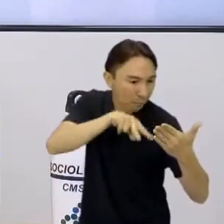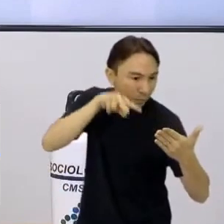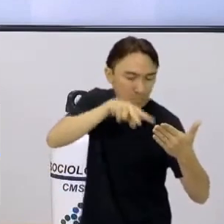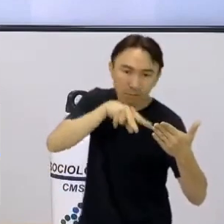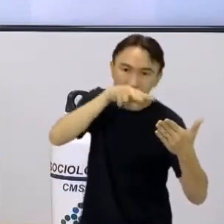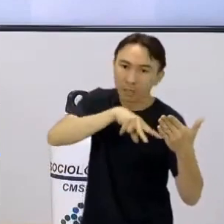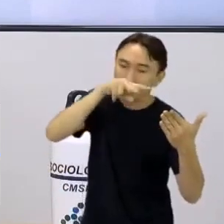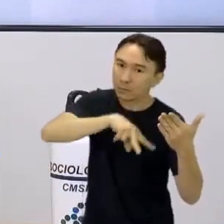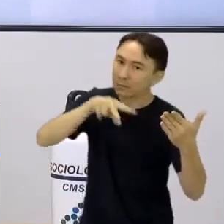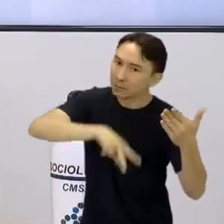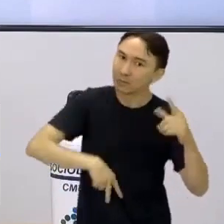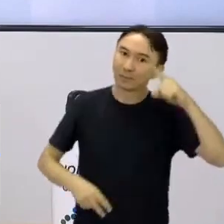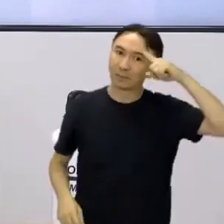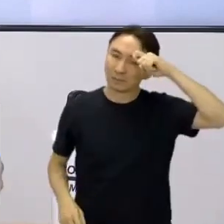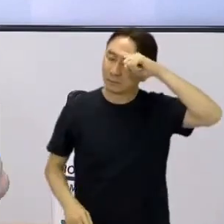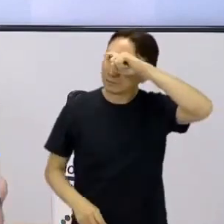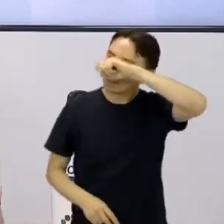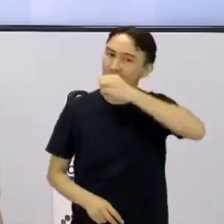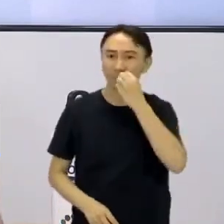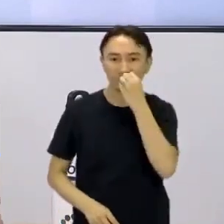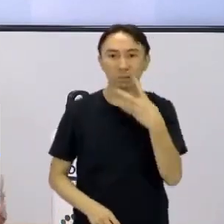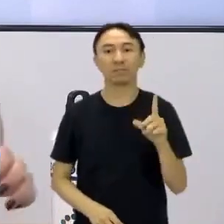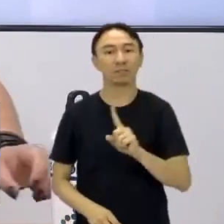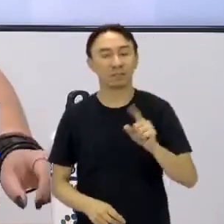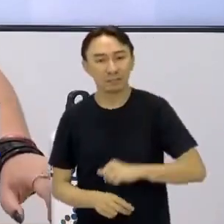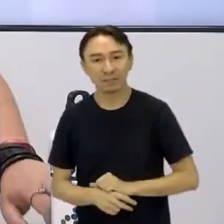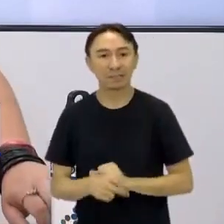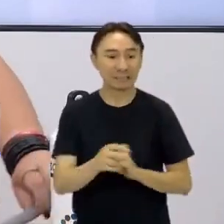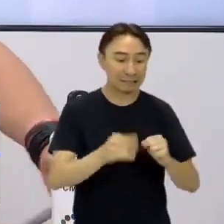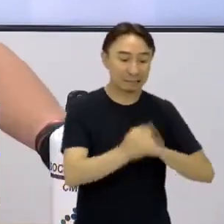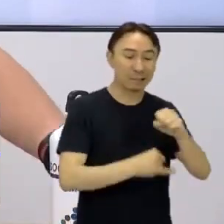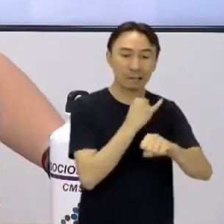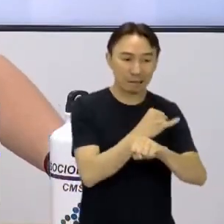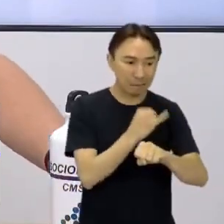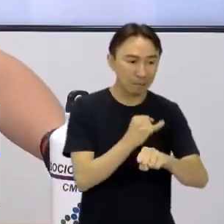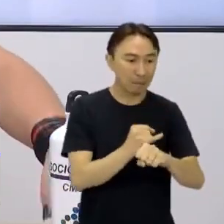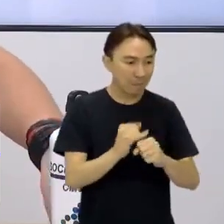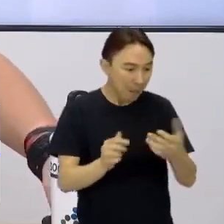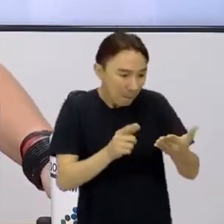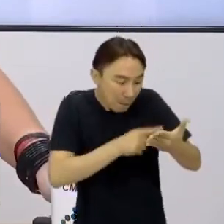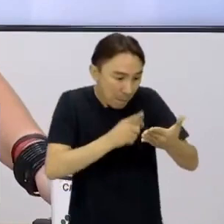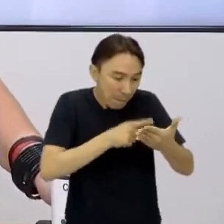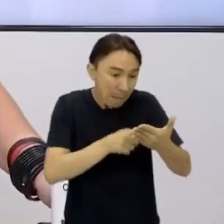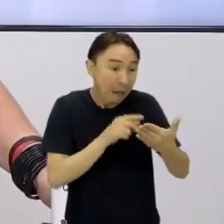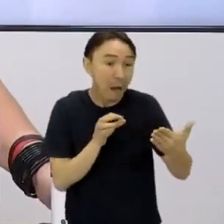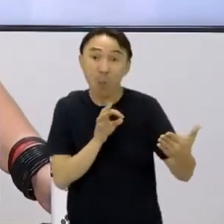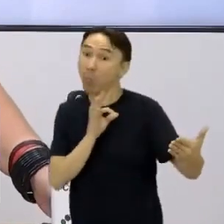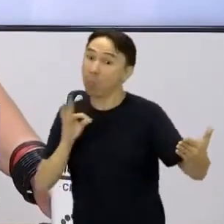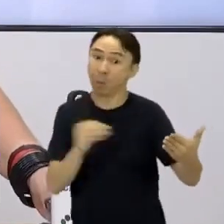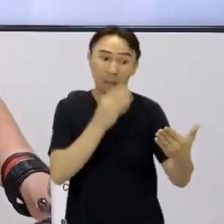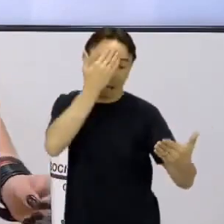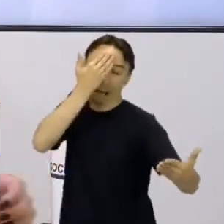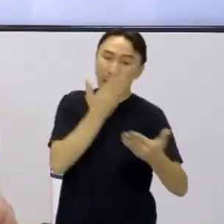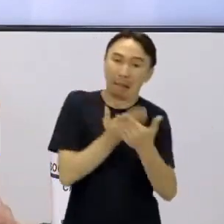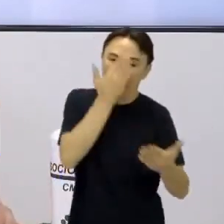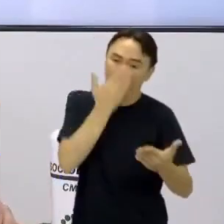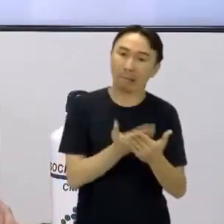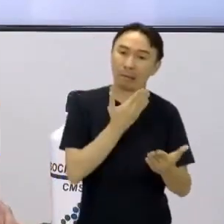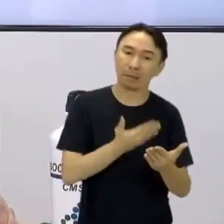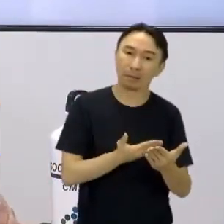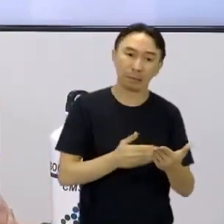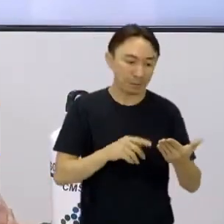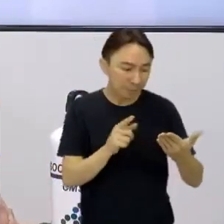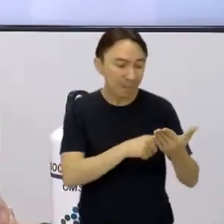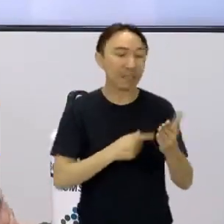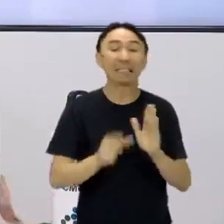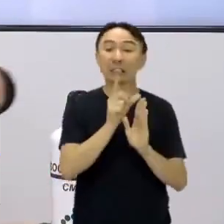quanto a gente acredita no que está dentro da internet, o quanto muitas vezes o ambiente digital também pode ser algo negativo. E não é porque